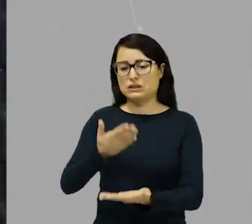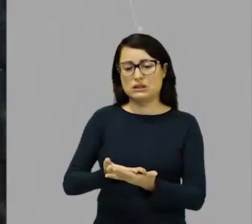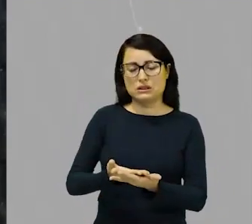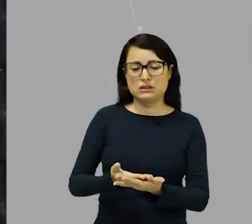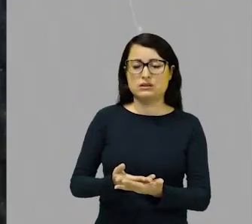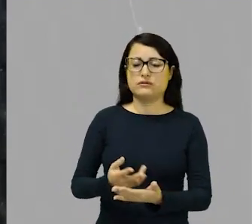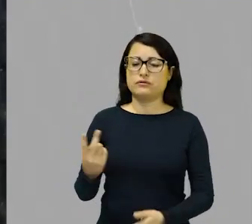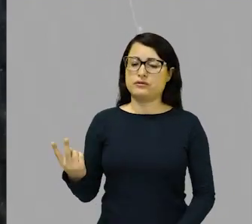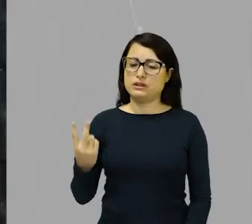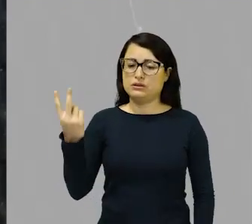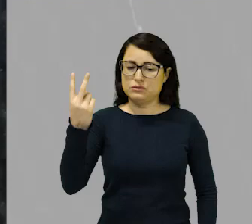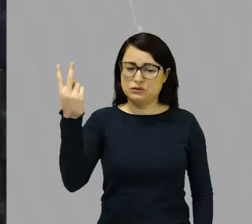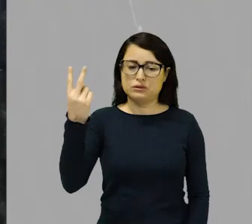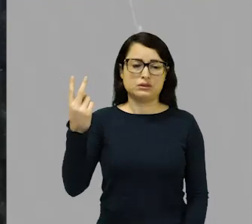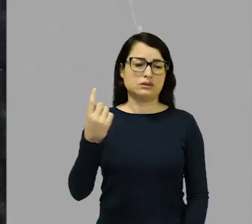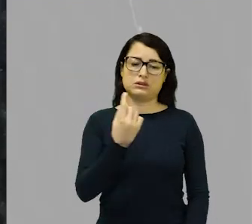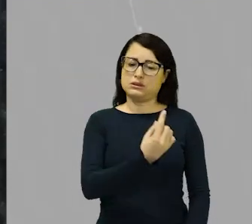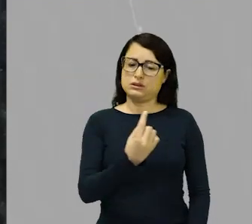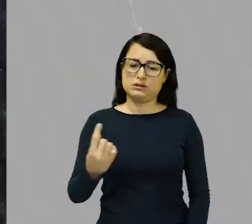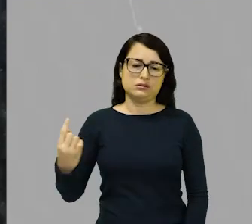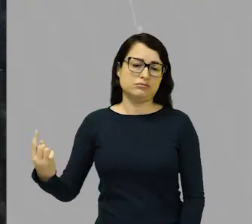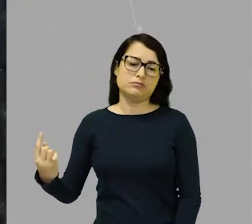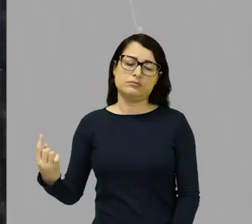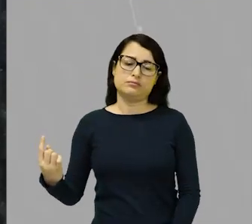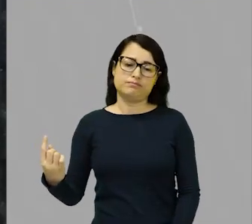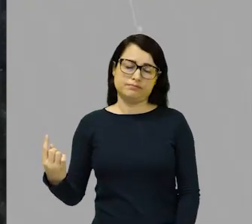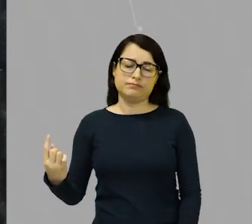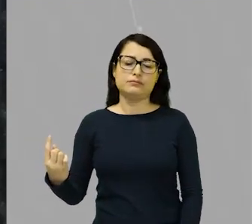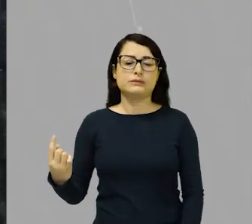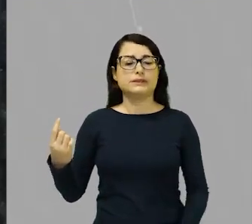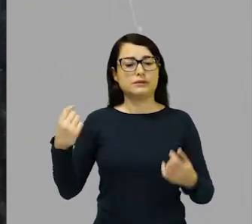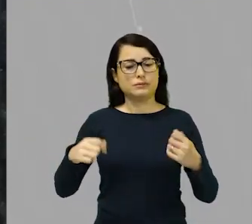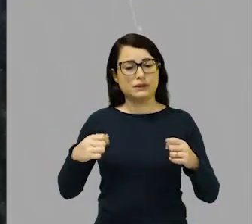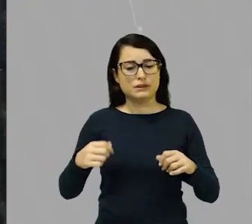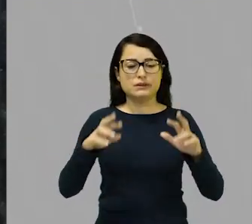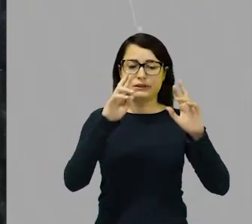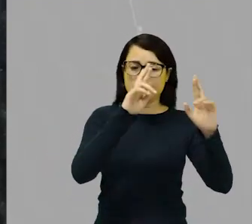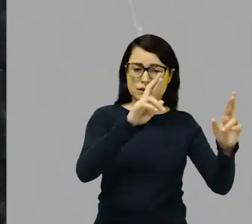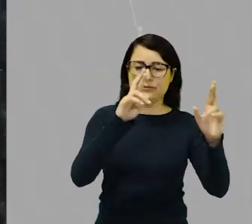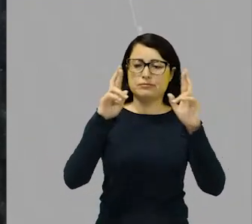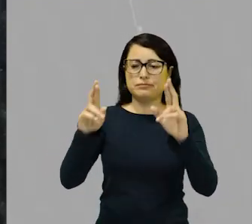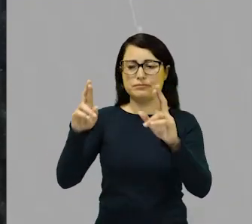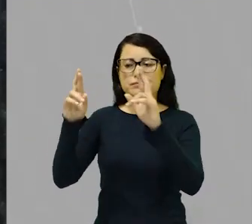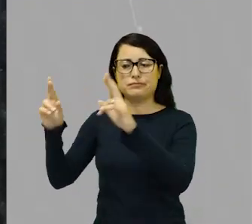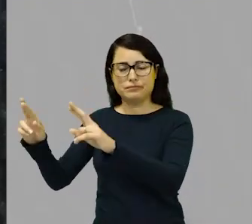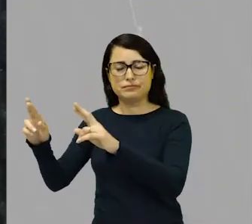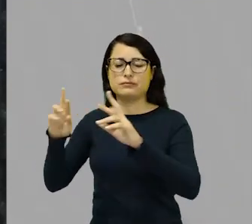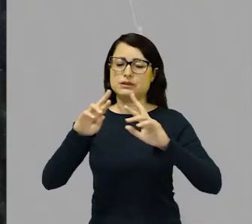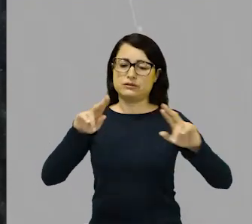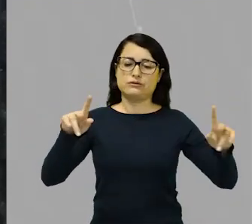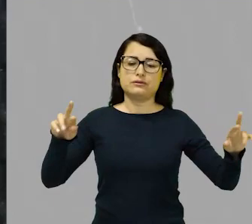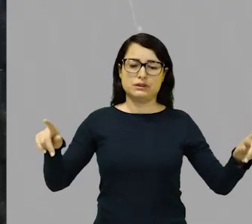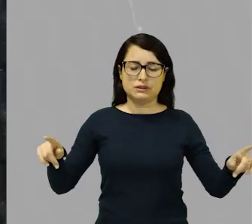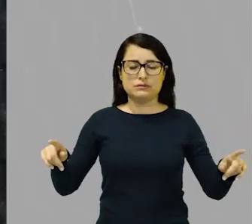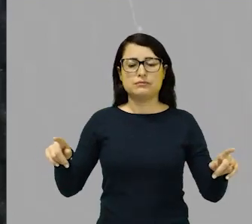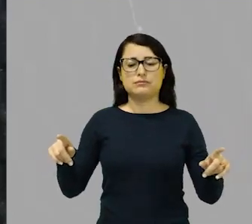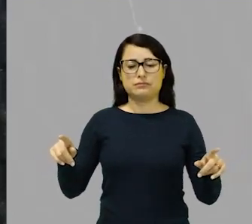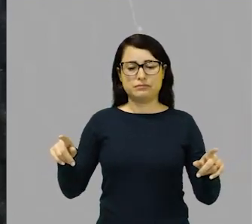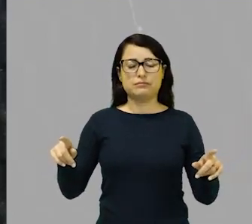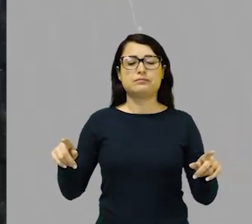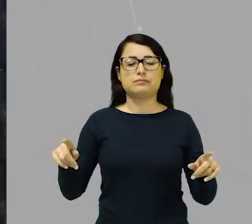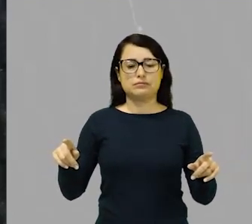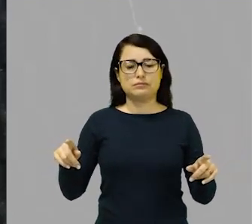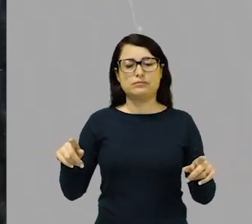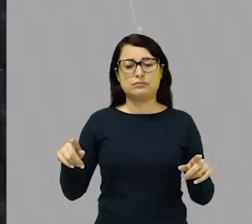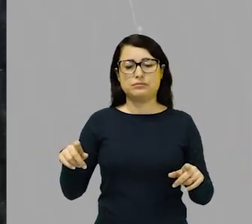seus valores, certinho? Então, por isso que é necessário respeitar as diferenças e não pensar nos outros, nos